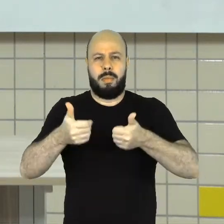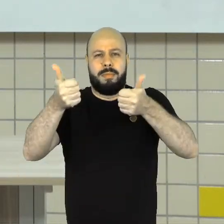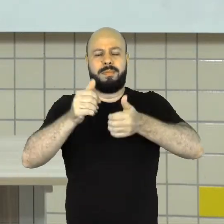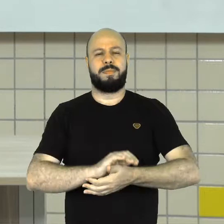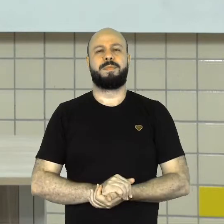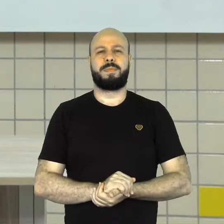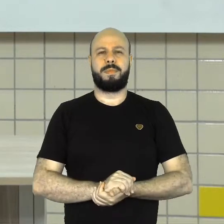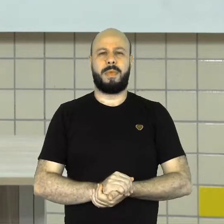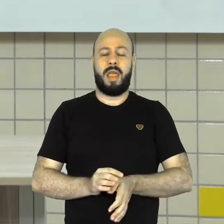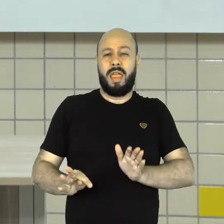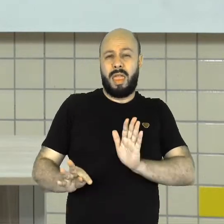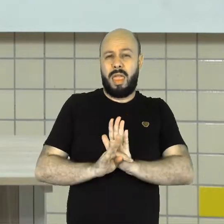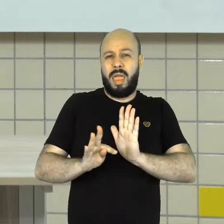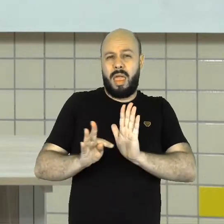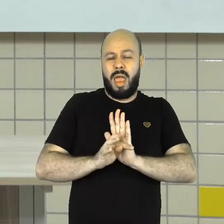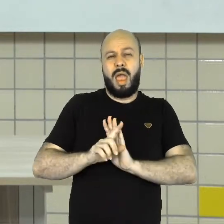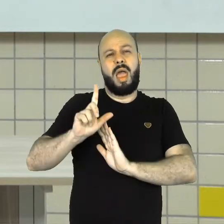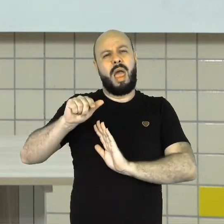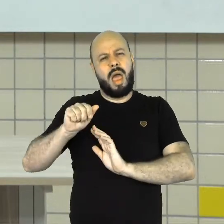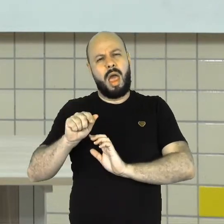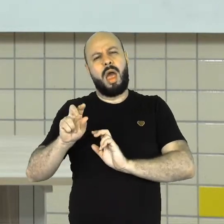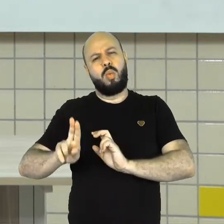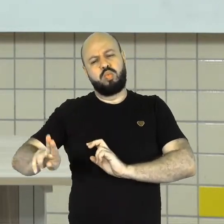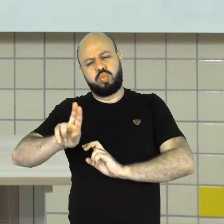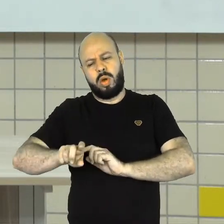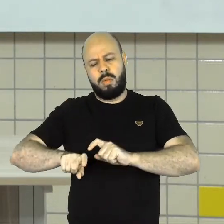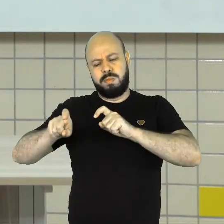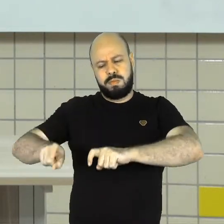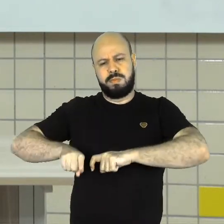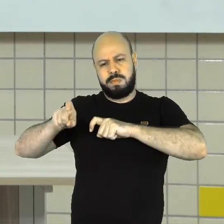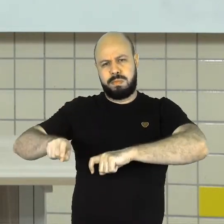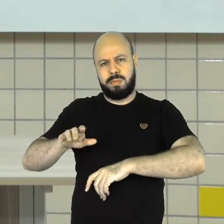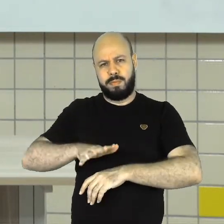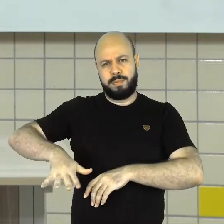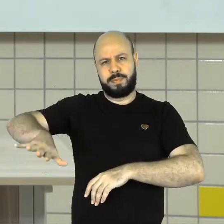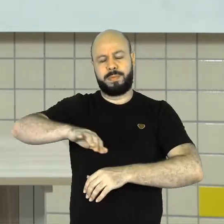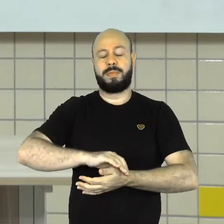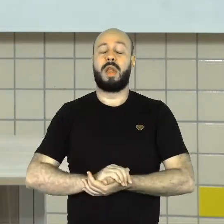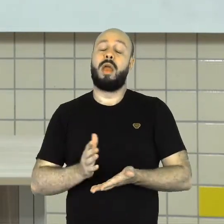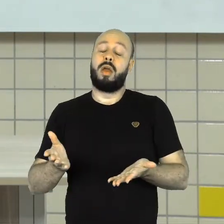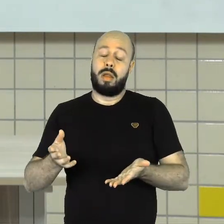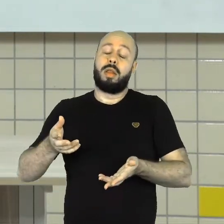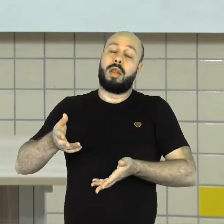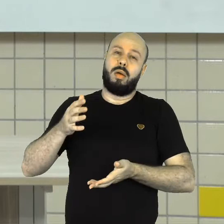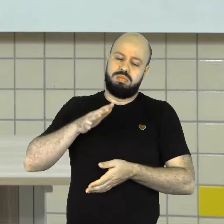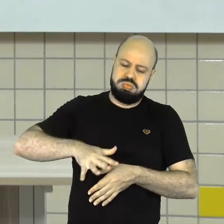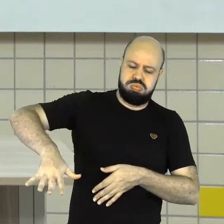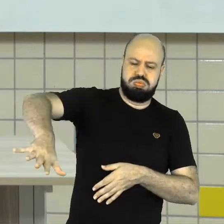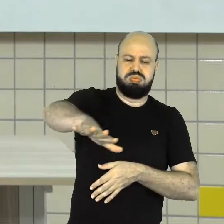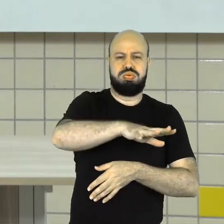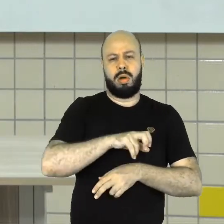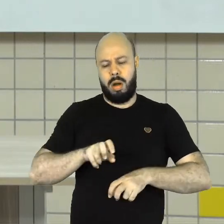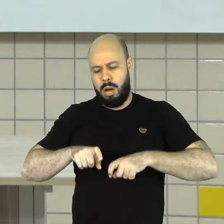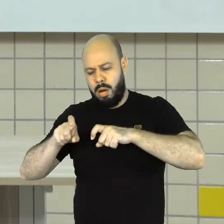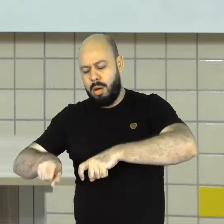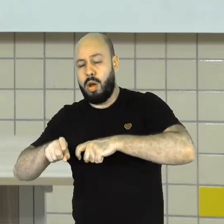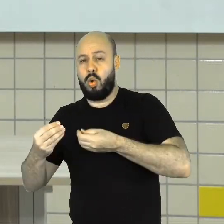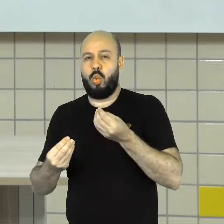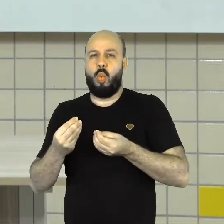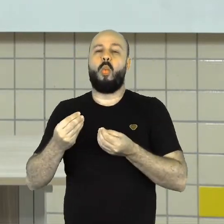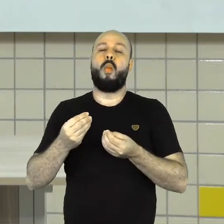essas técnicas são aplicadas na agricultura. Então nós vamos estar vendo esse panorama geral da agricultura, como que ela mudou a partir da